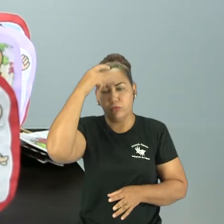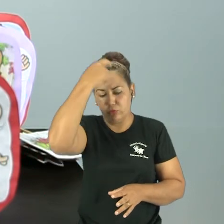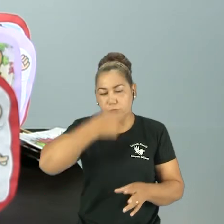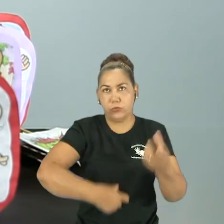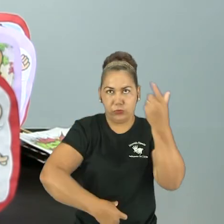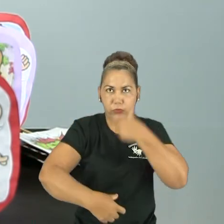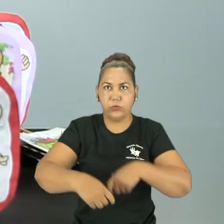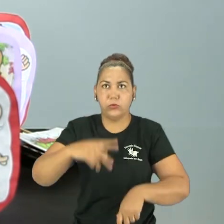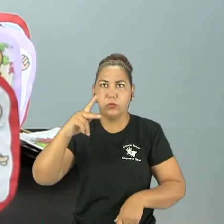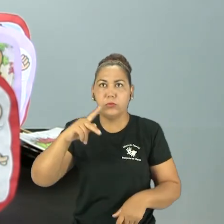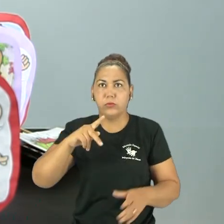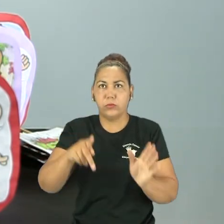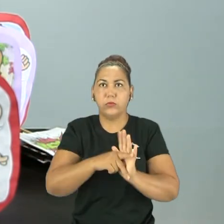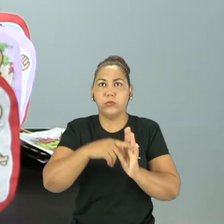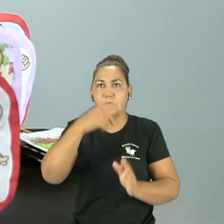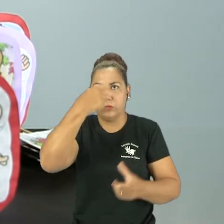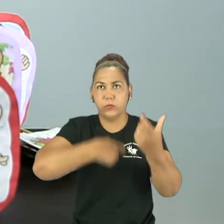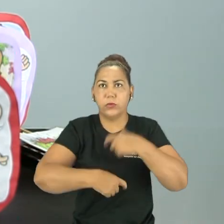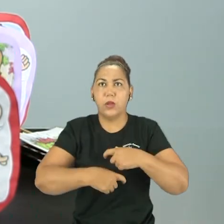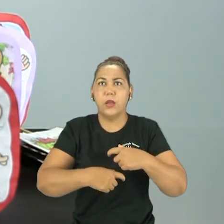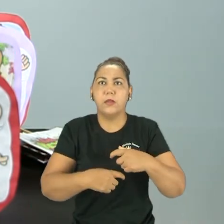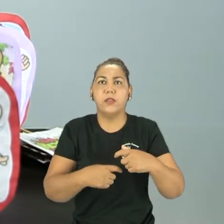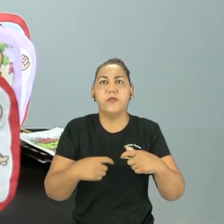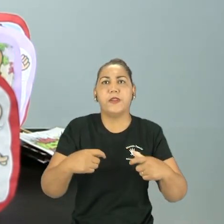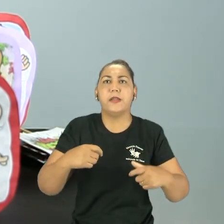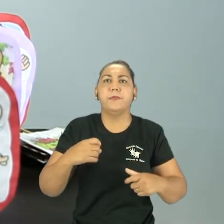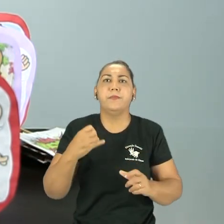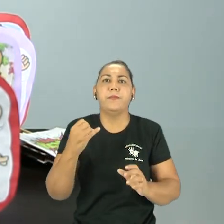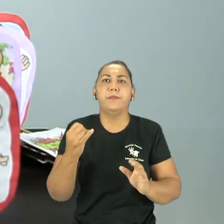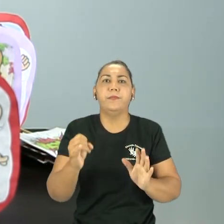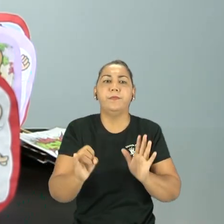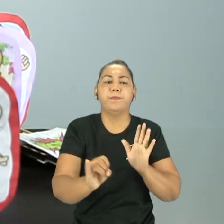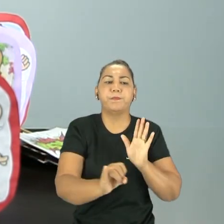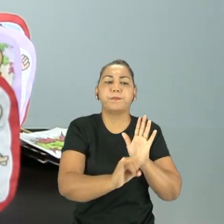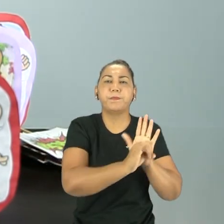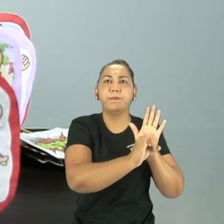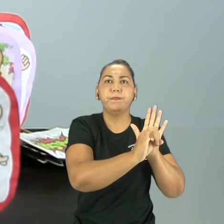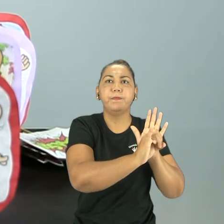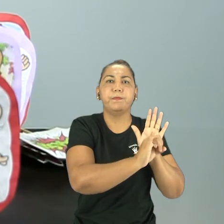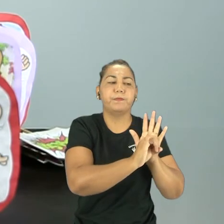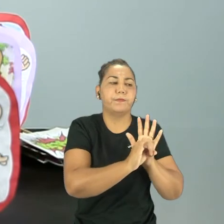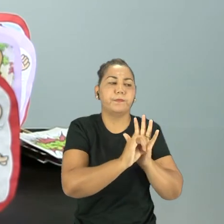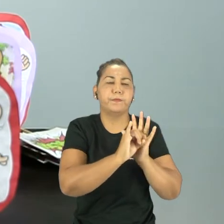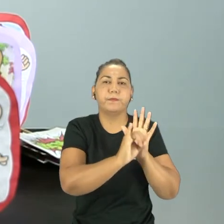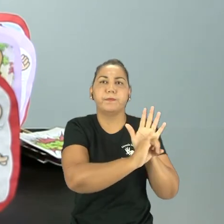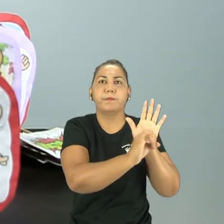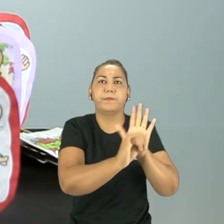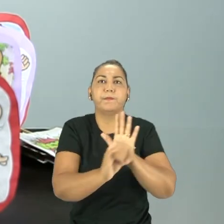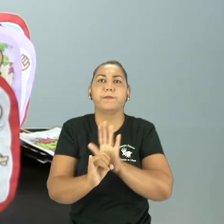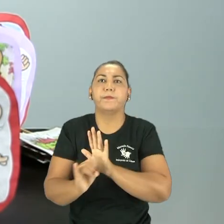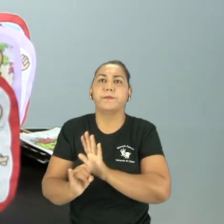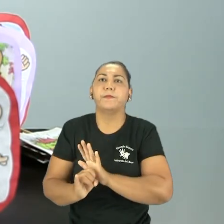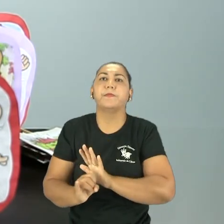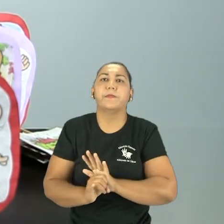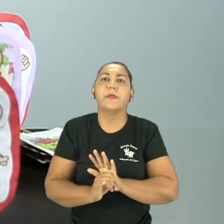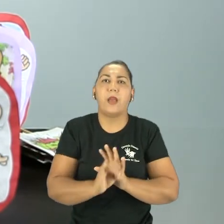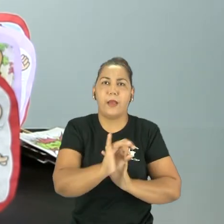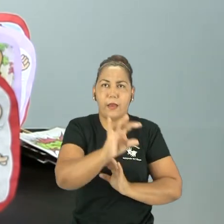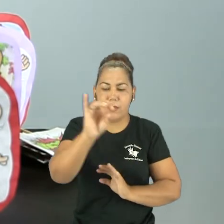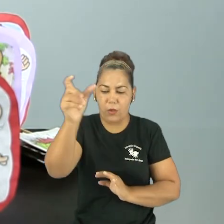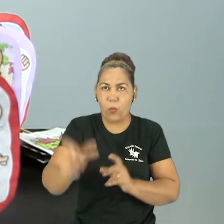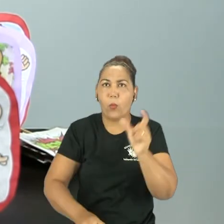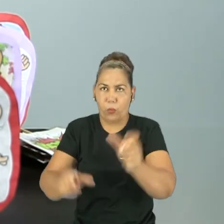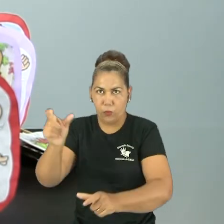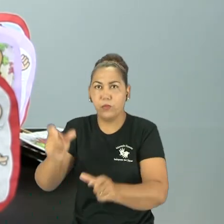nós. Então, se você se identifica com um, identifica com o outro. Então, é importante. Não tem só esses personagens. Existem vários personagens